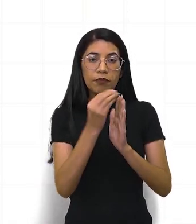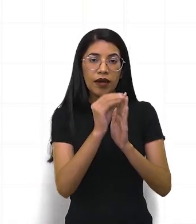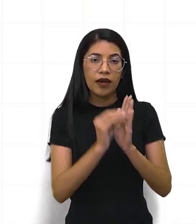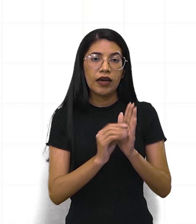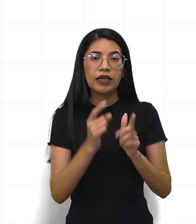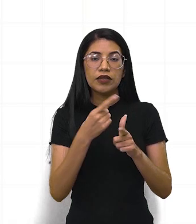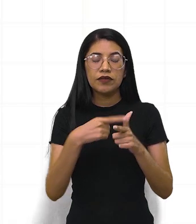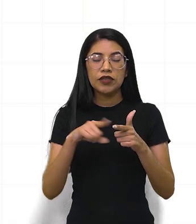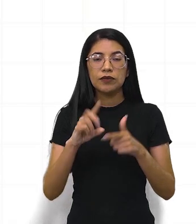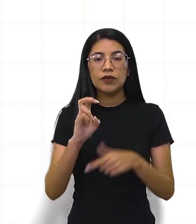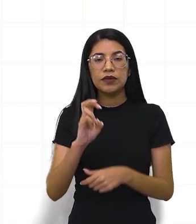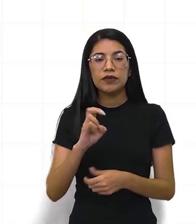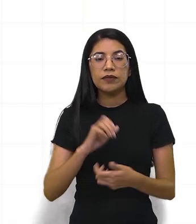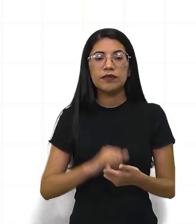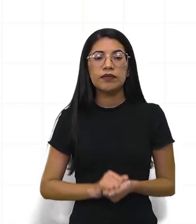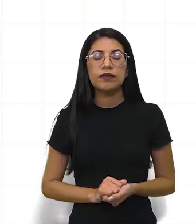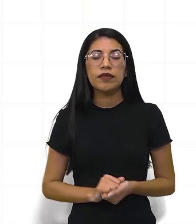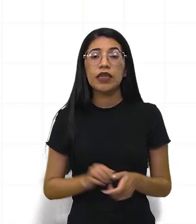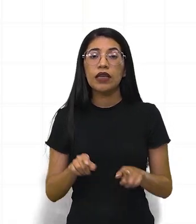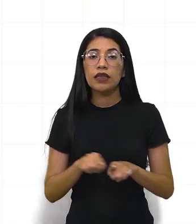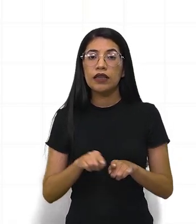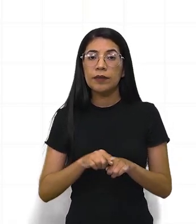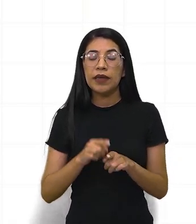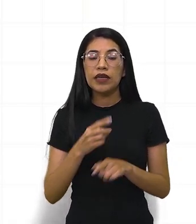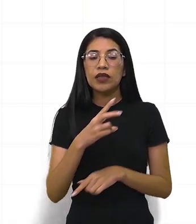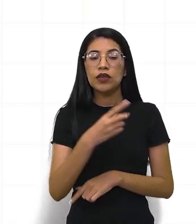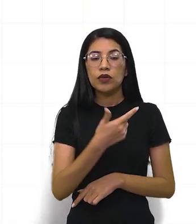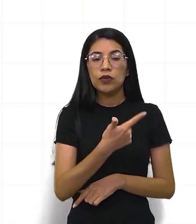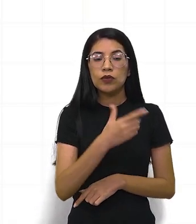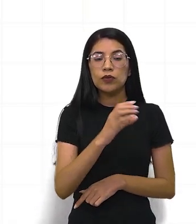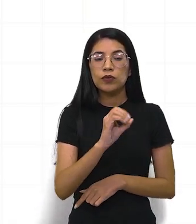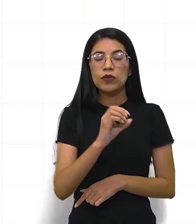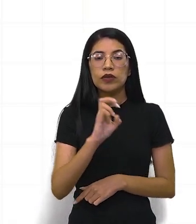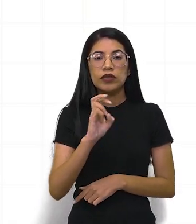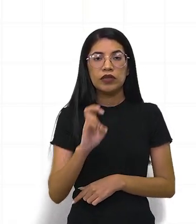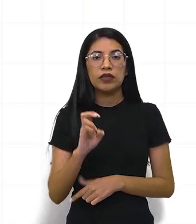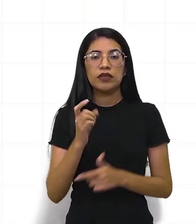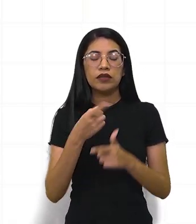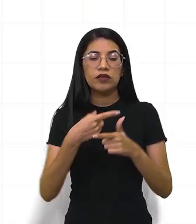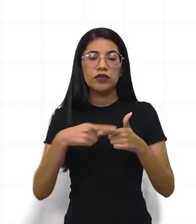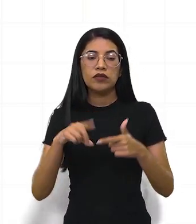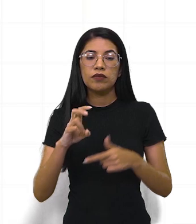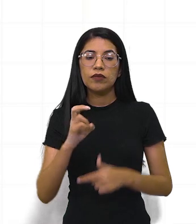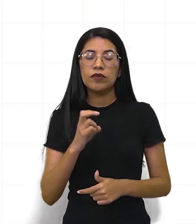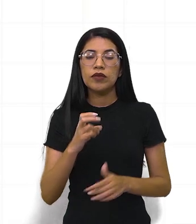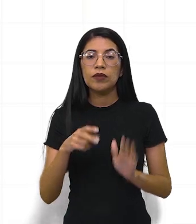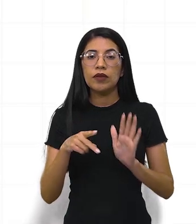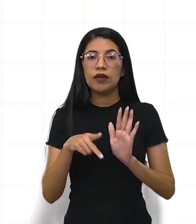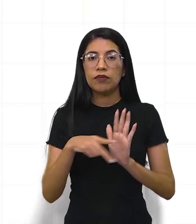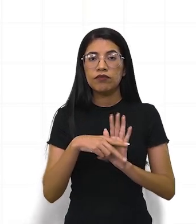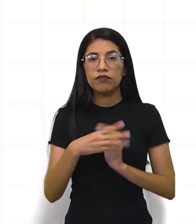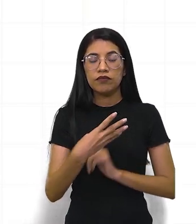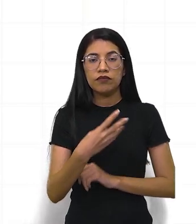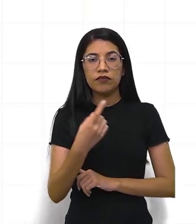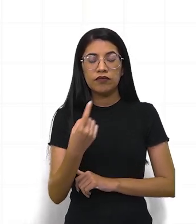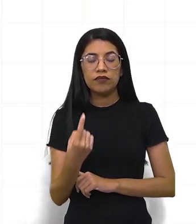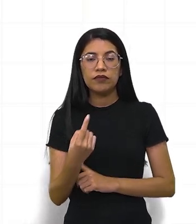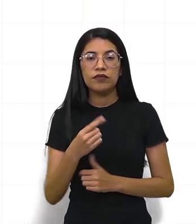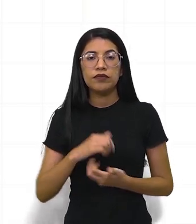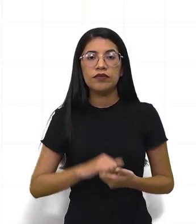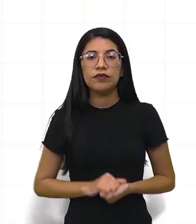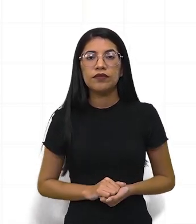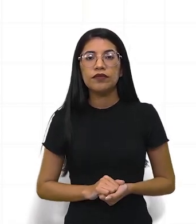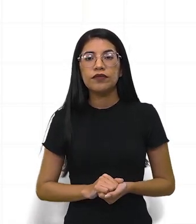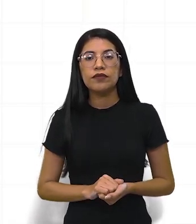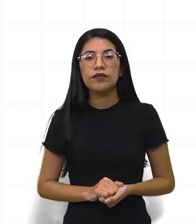135. 5 também é divisor de 205, porque termina em 5. 205 dividido